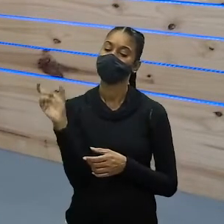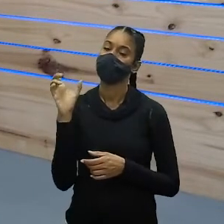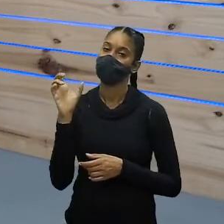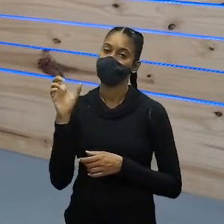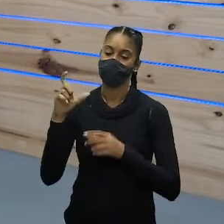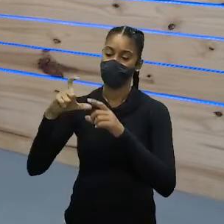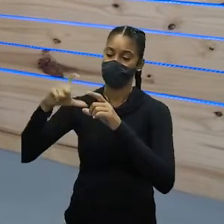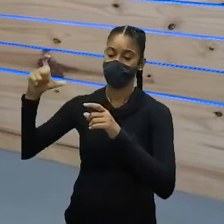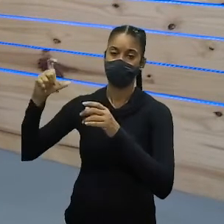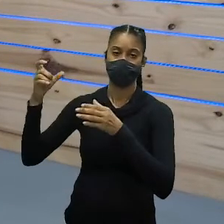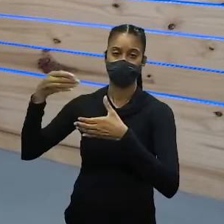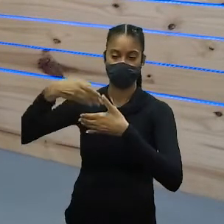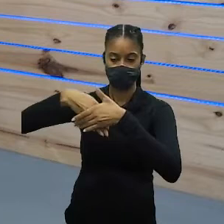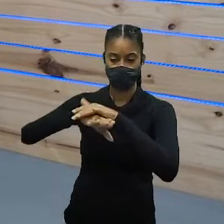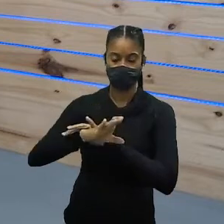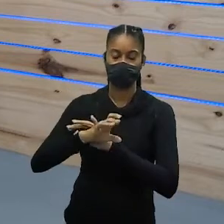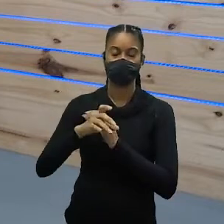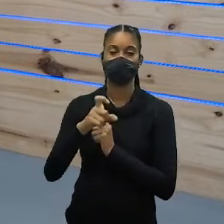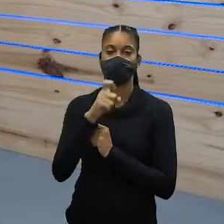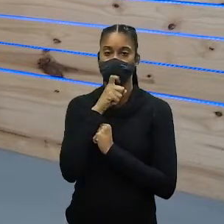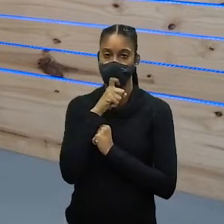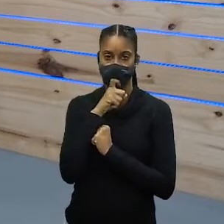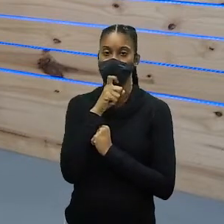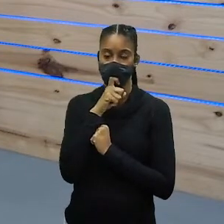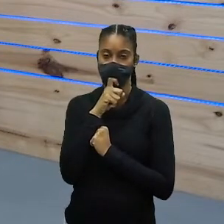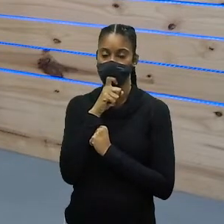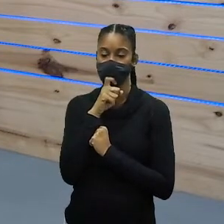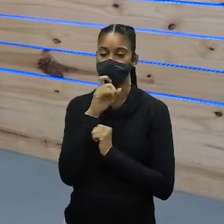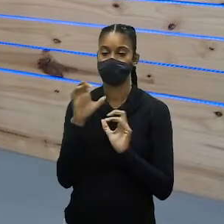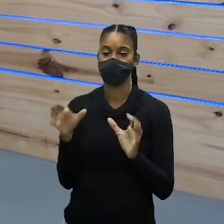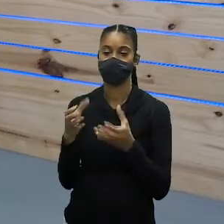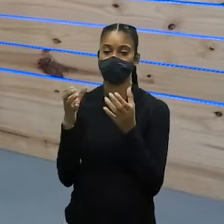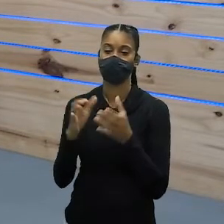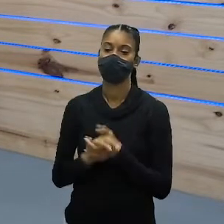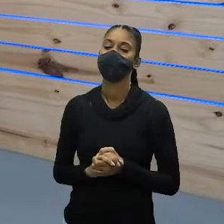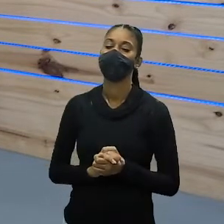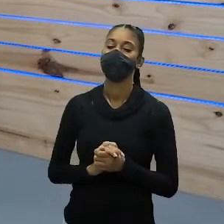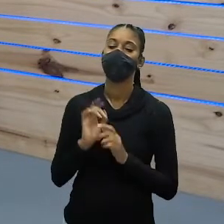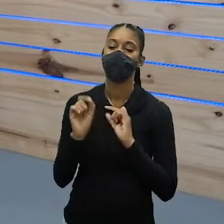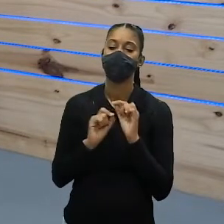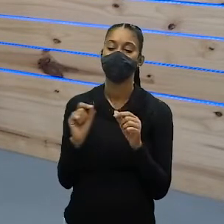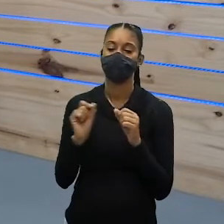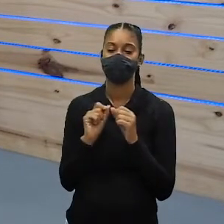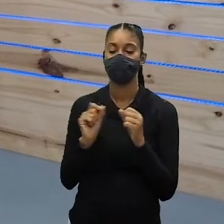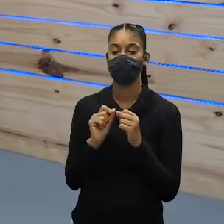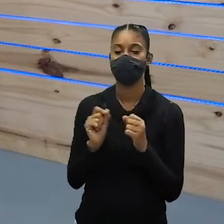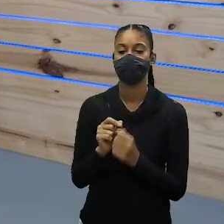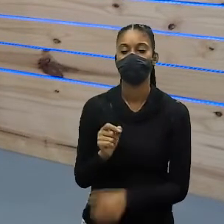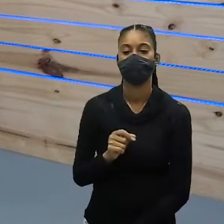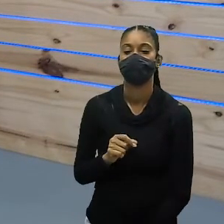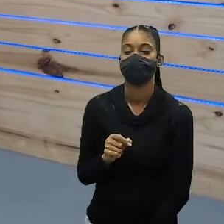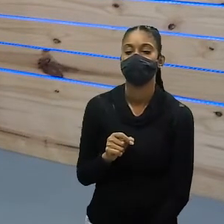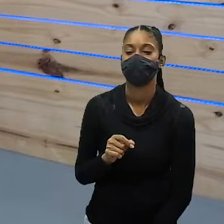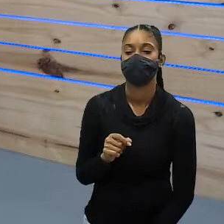latinha, uma garrafa dentro de gelo, uma porção de gelo, na intenção que ela resfrie o mais rápido possível.